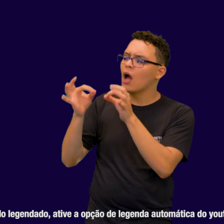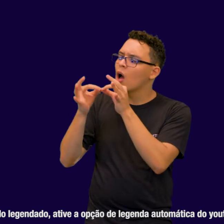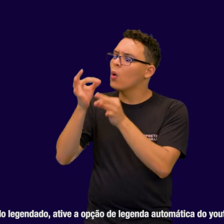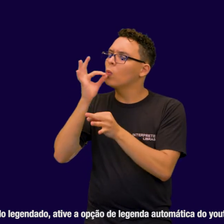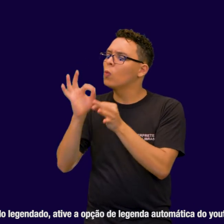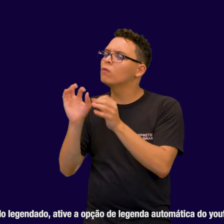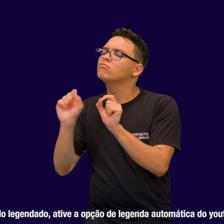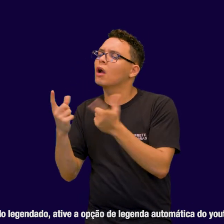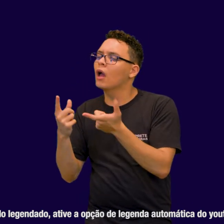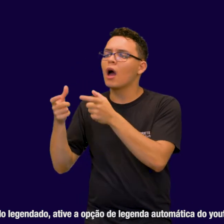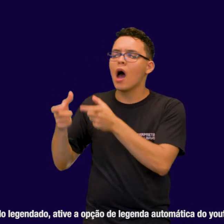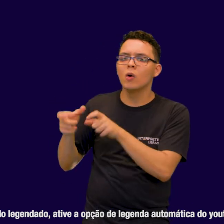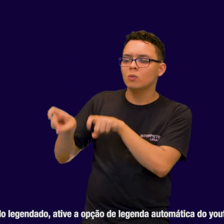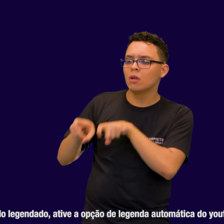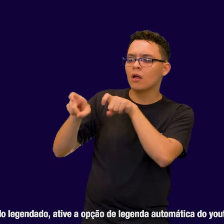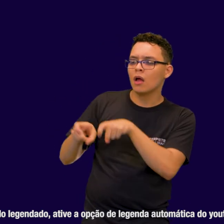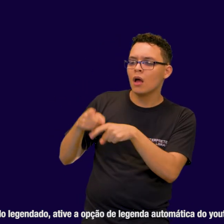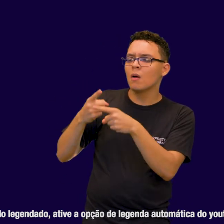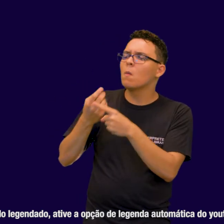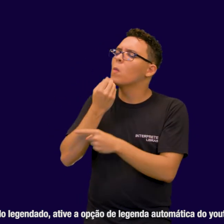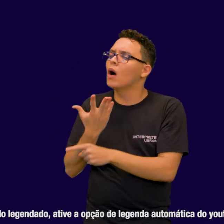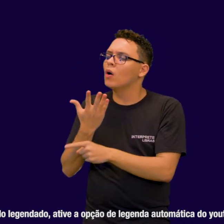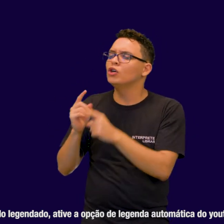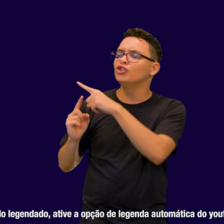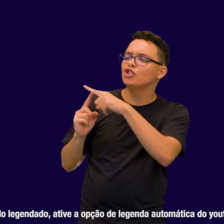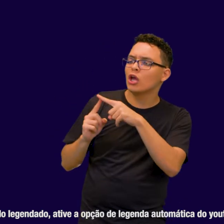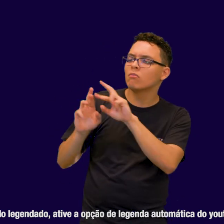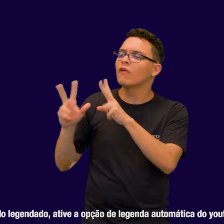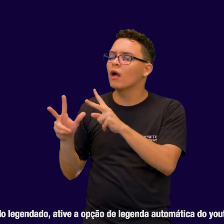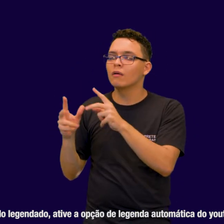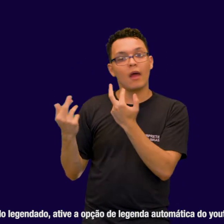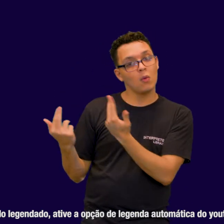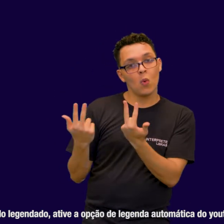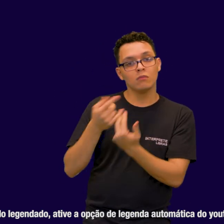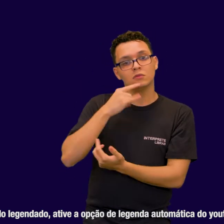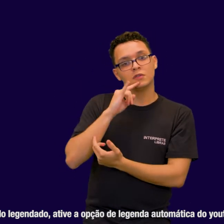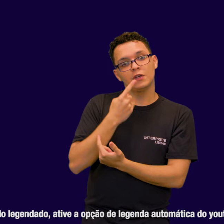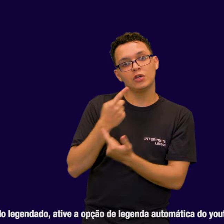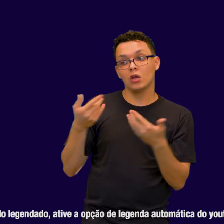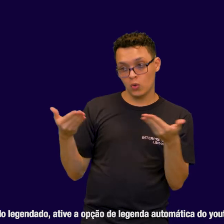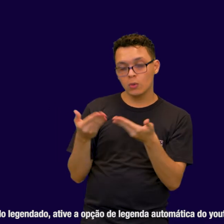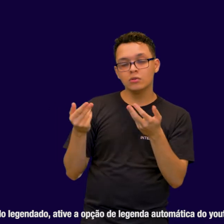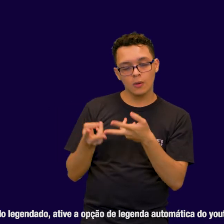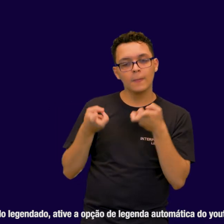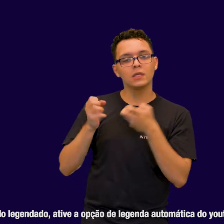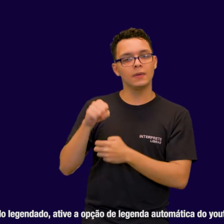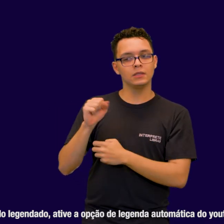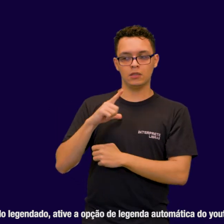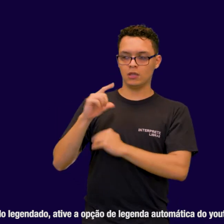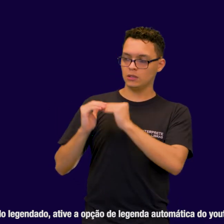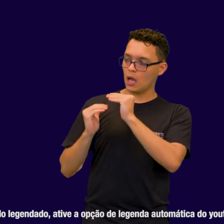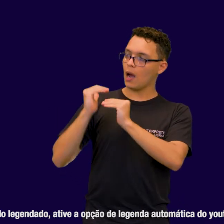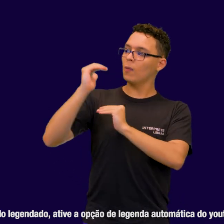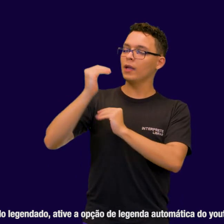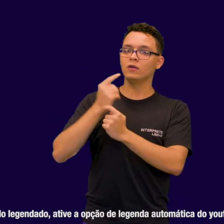vinho, de onde vinha, por que ele é bom, por que não é. E hoje eu vejo sim interesse. E justamente o